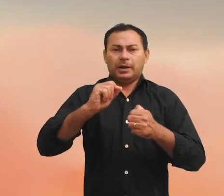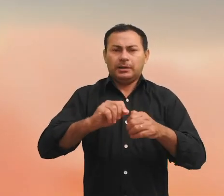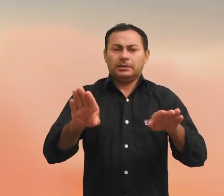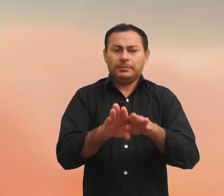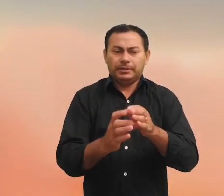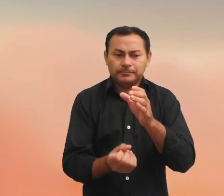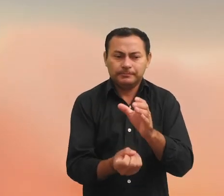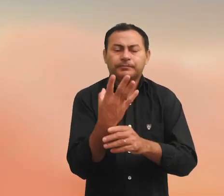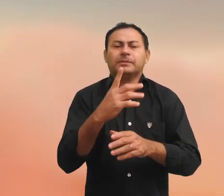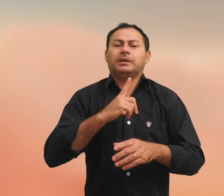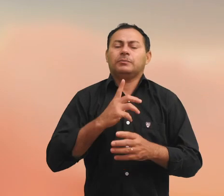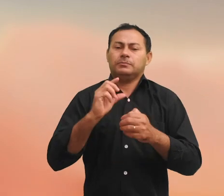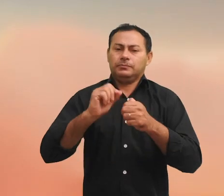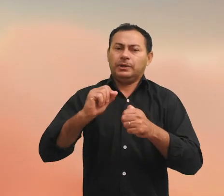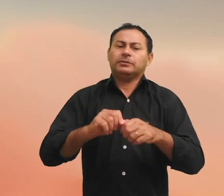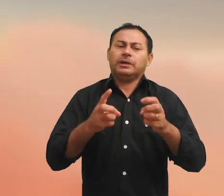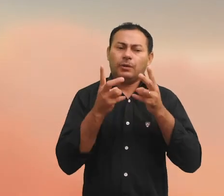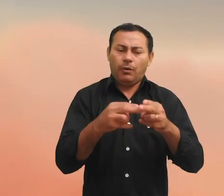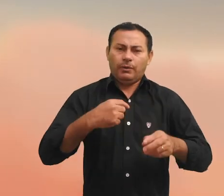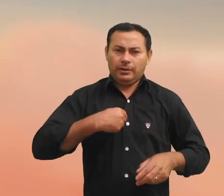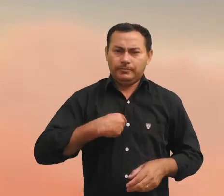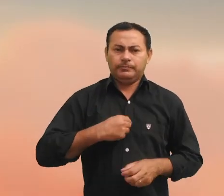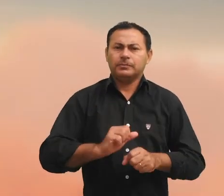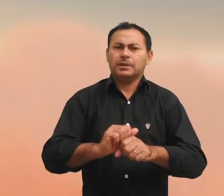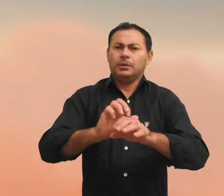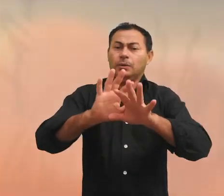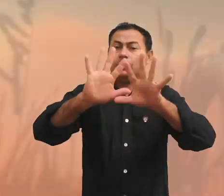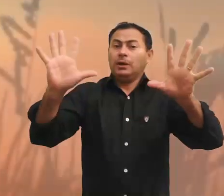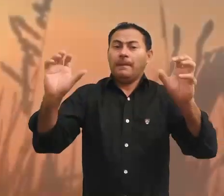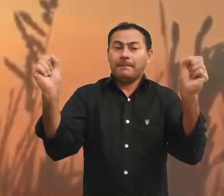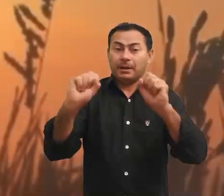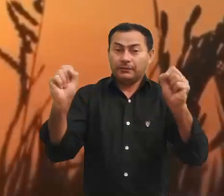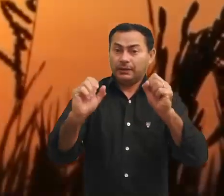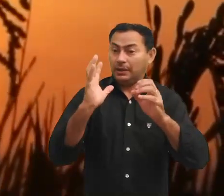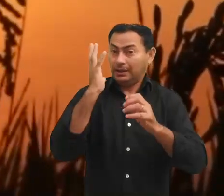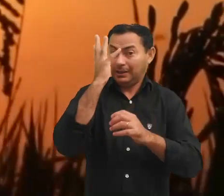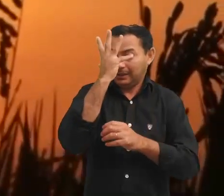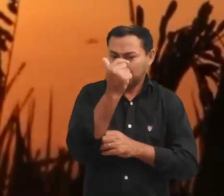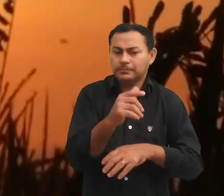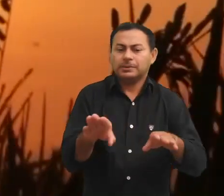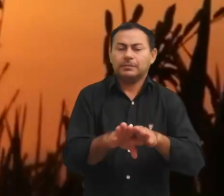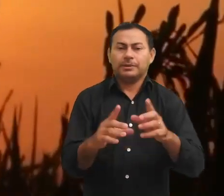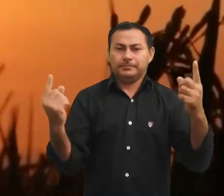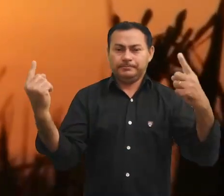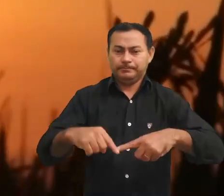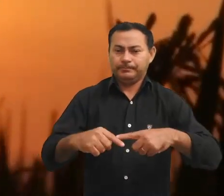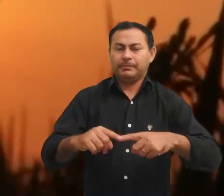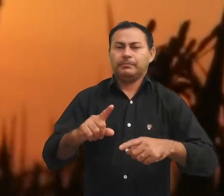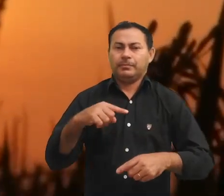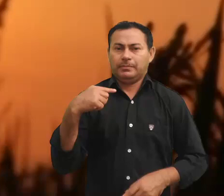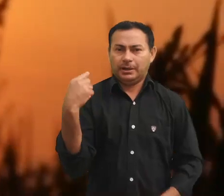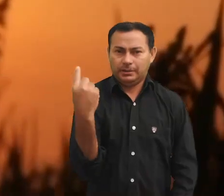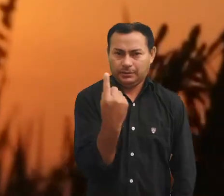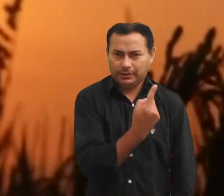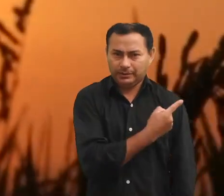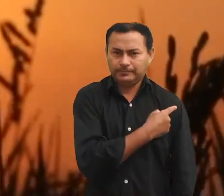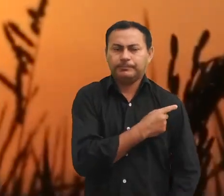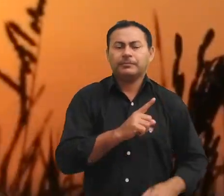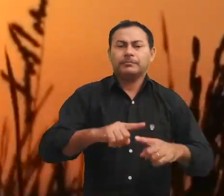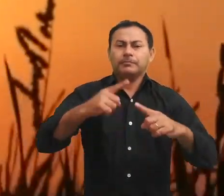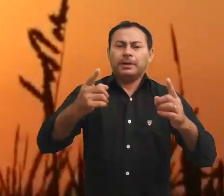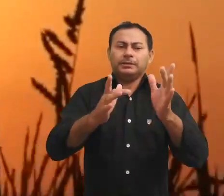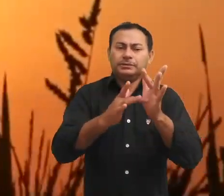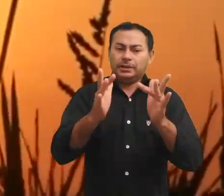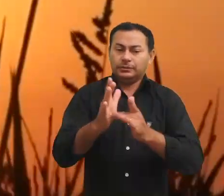em mim fará também as obras que tenho realizado. Que declaração maravilhosa, hein? E que grande desafio para